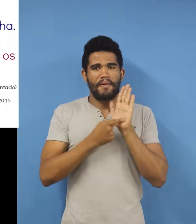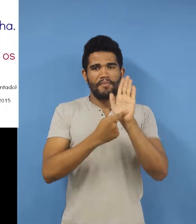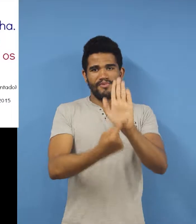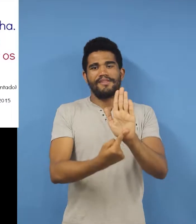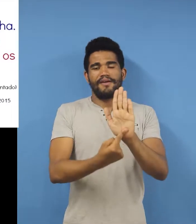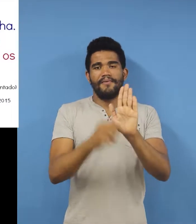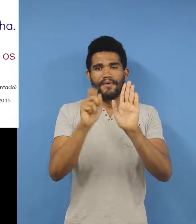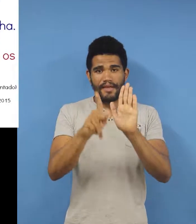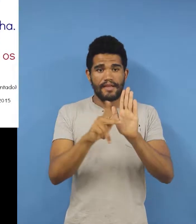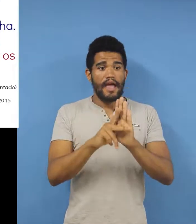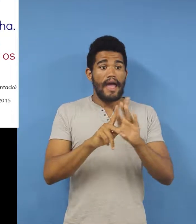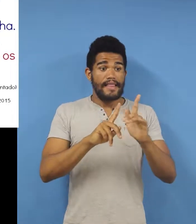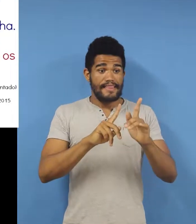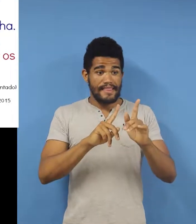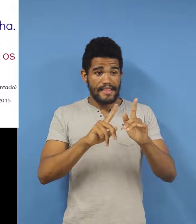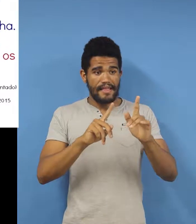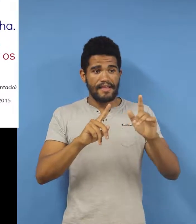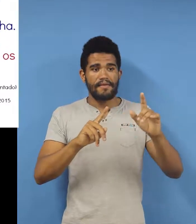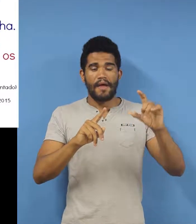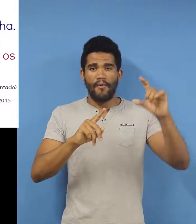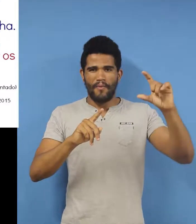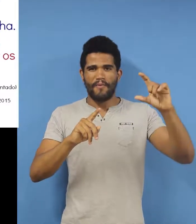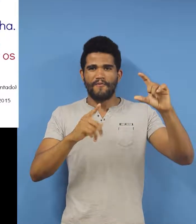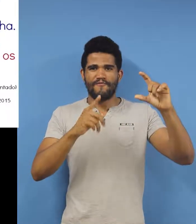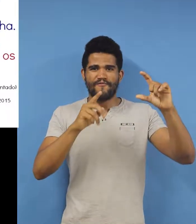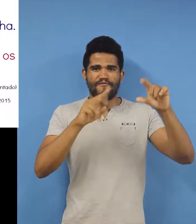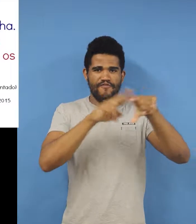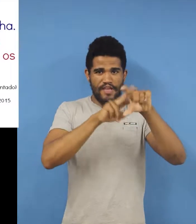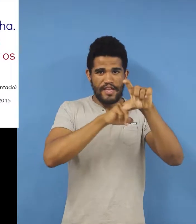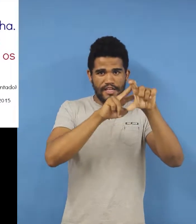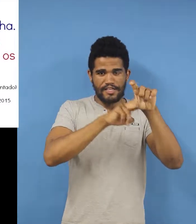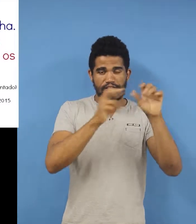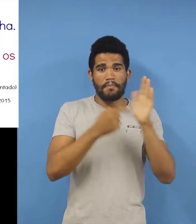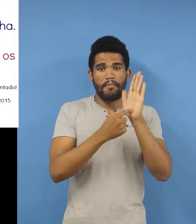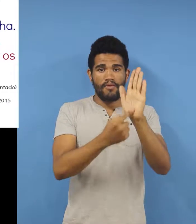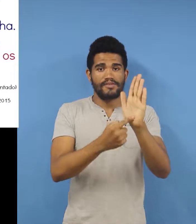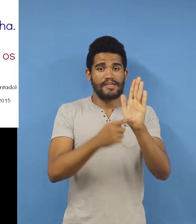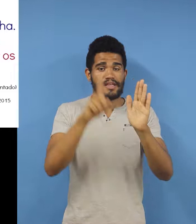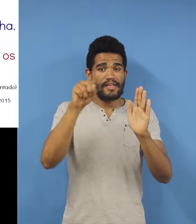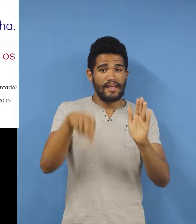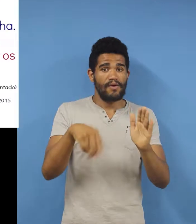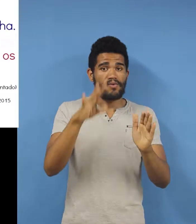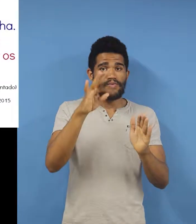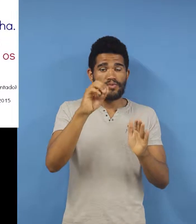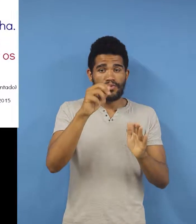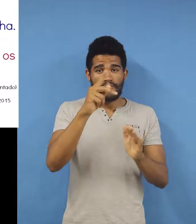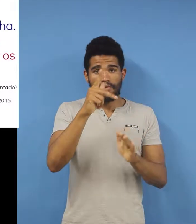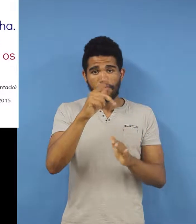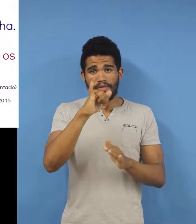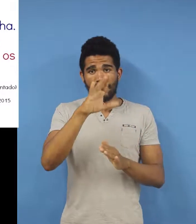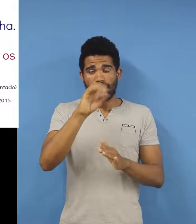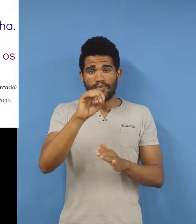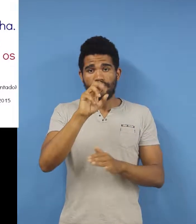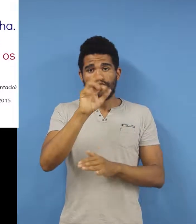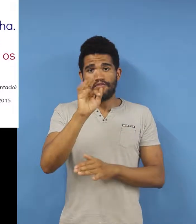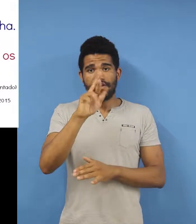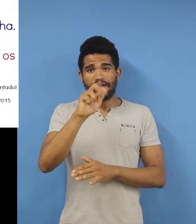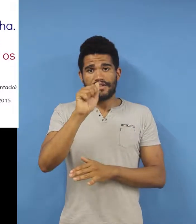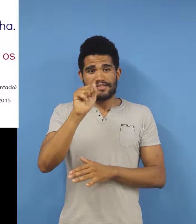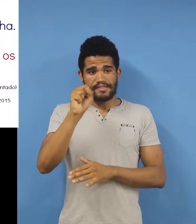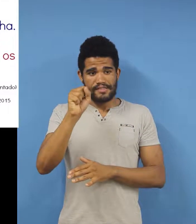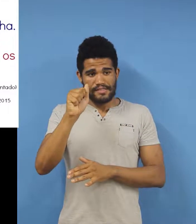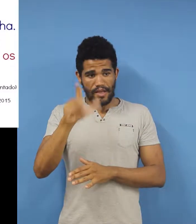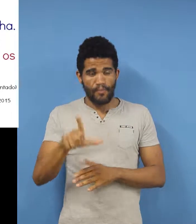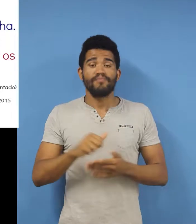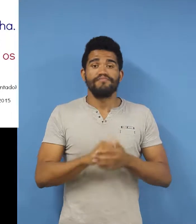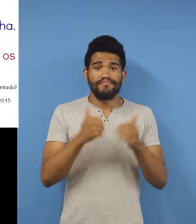tá vendo o índice que ela trouxe, o número, o dado que ela trouxe? Pronto. E ao mesmo tempo, você já encontrou o